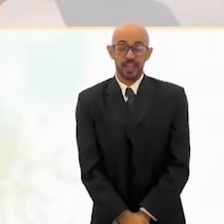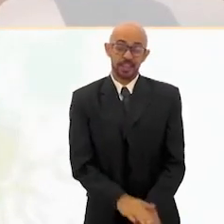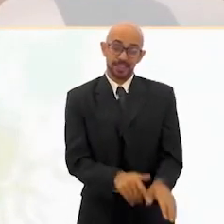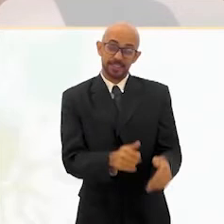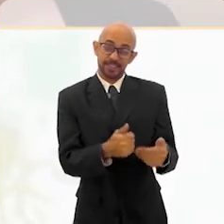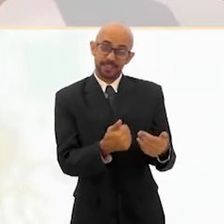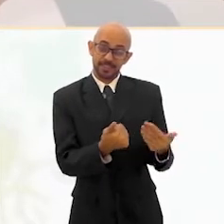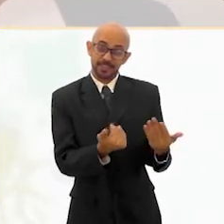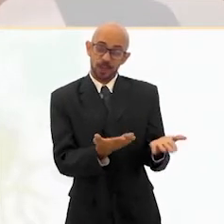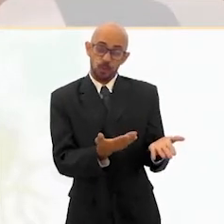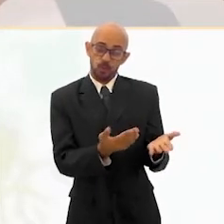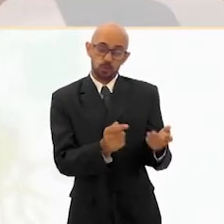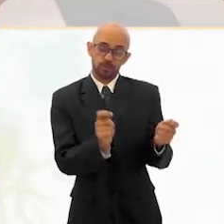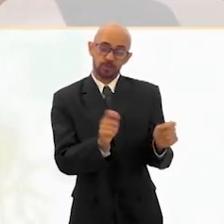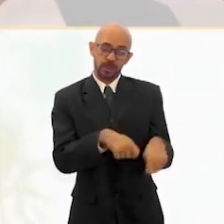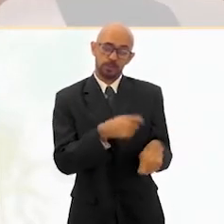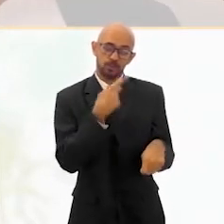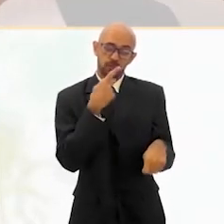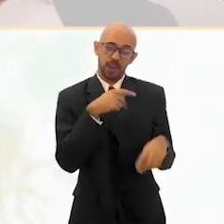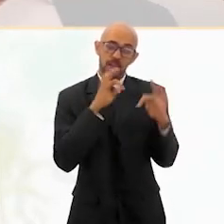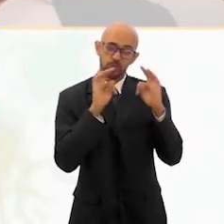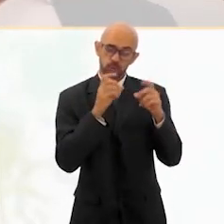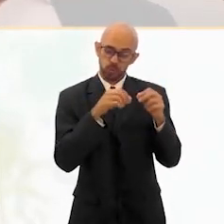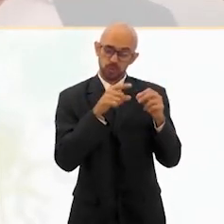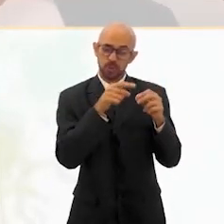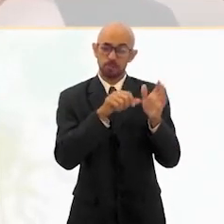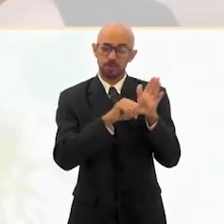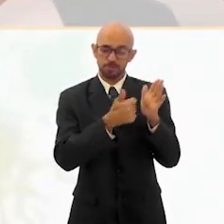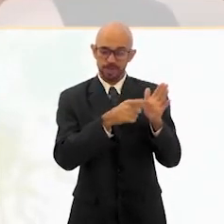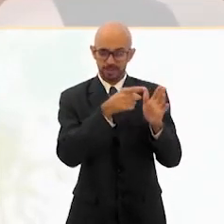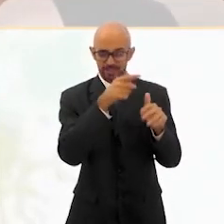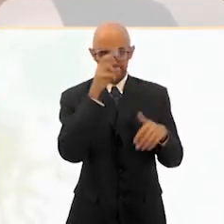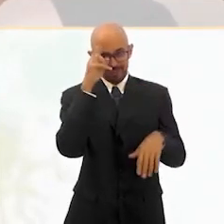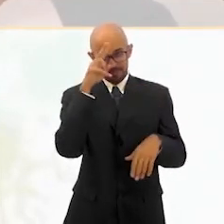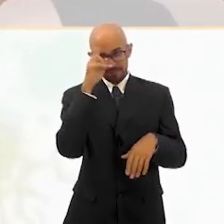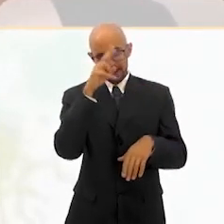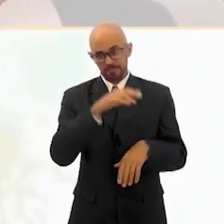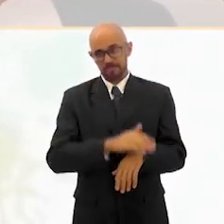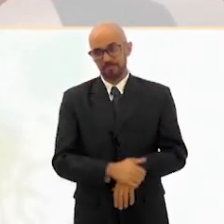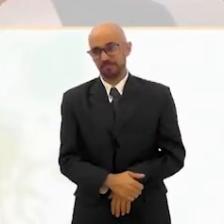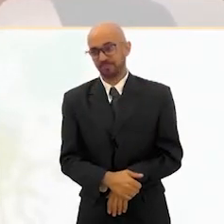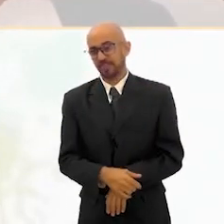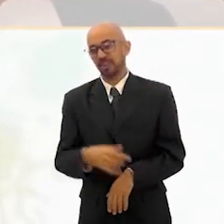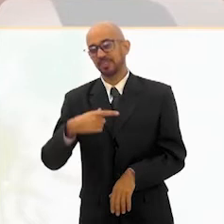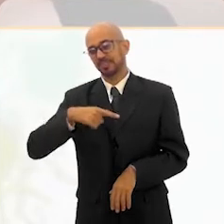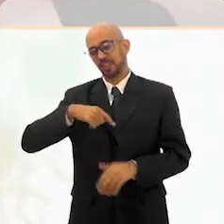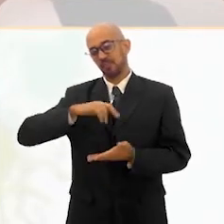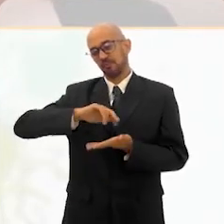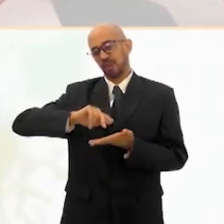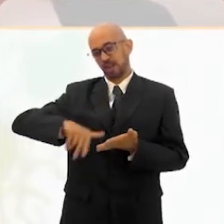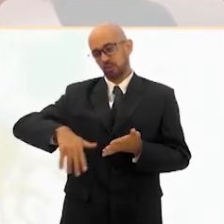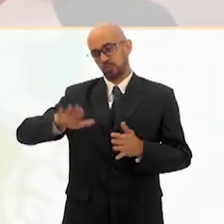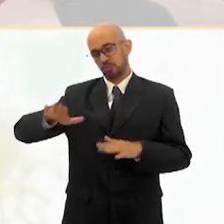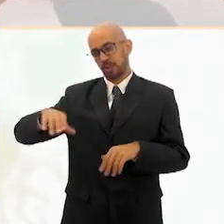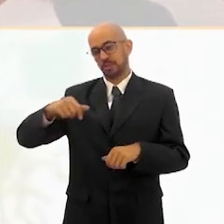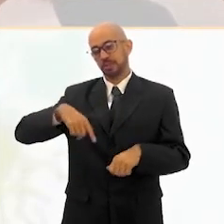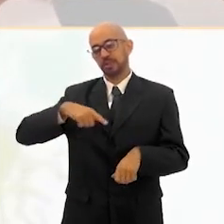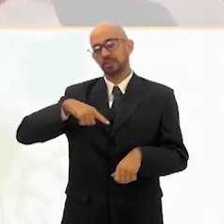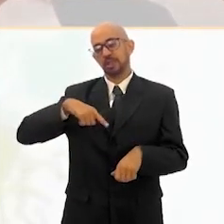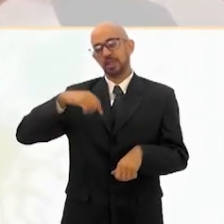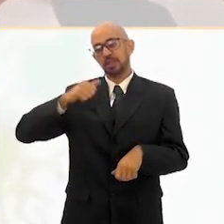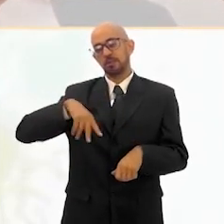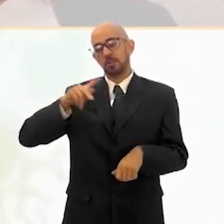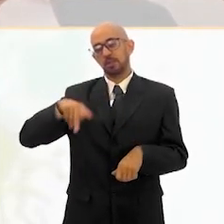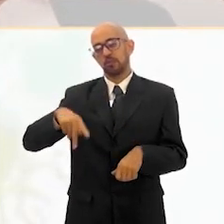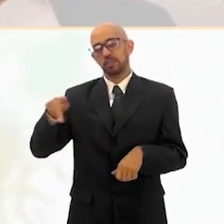Pô, Gente, tem olha, gente. não dá para falar todo mundo, é o primeiro que vem à cabeça dele, tá? Não, eu tenho vários professores, mas teve uma professora na